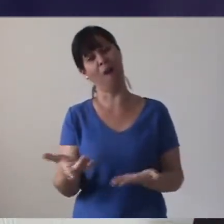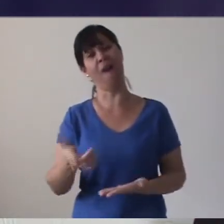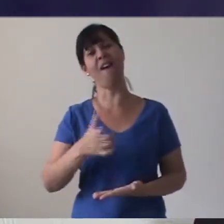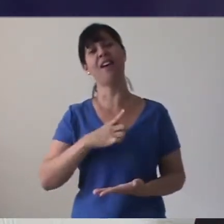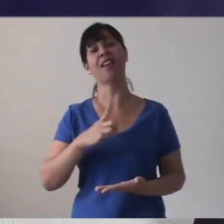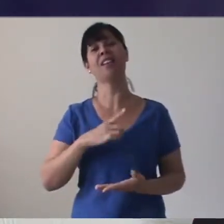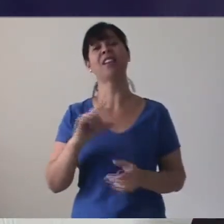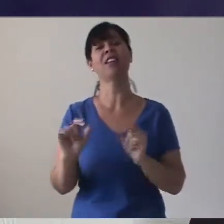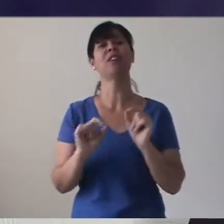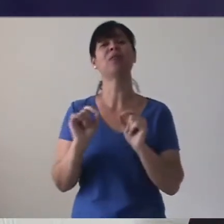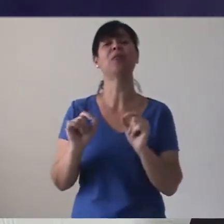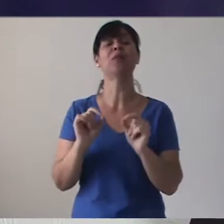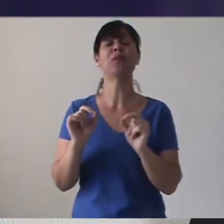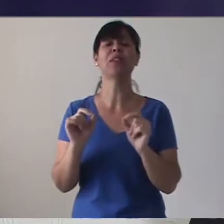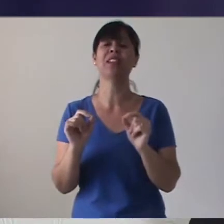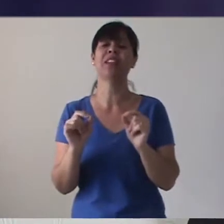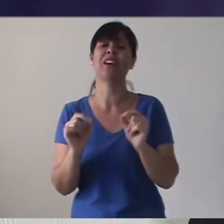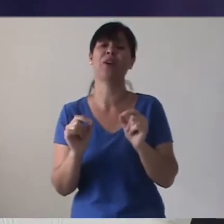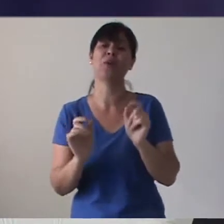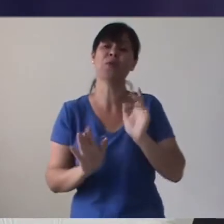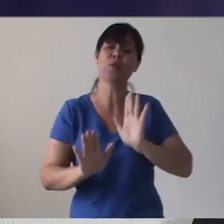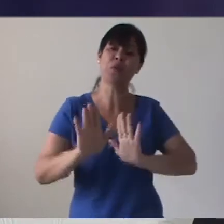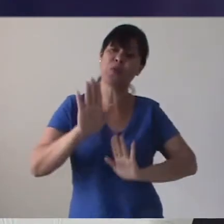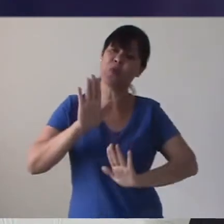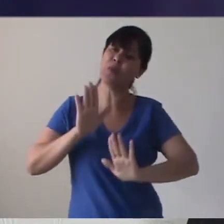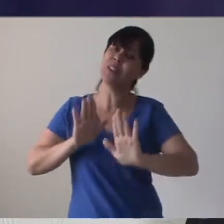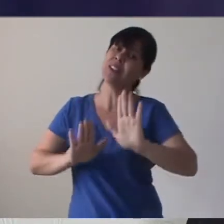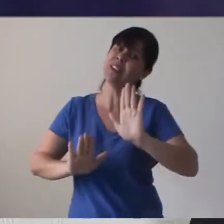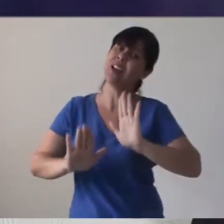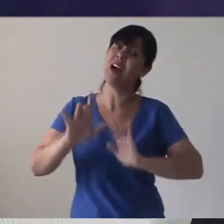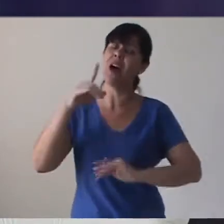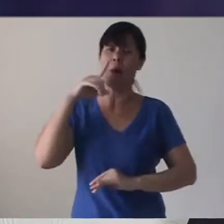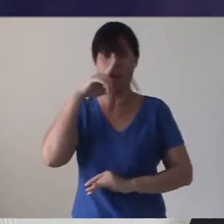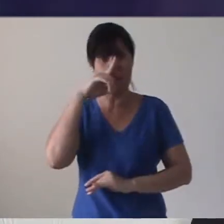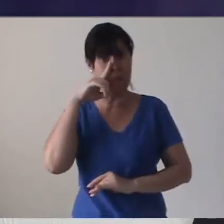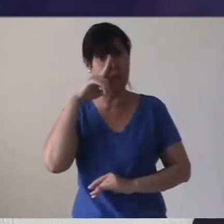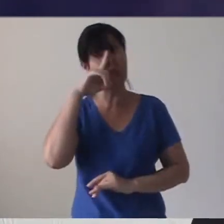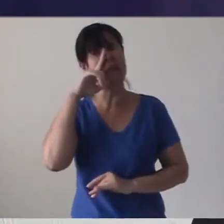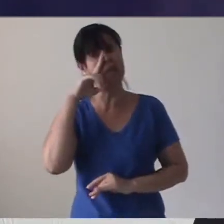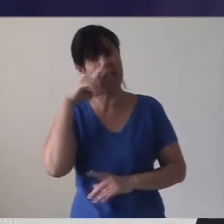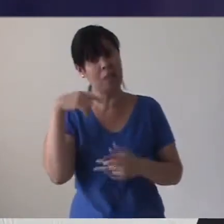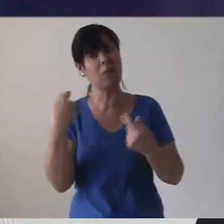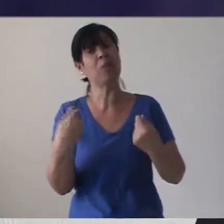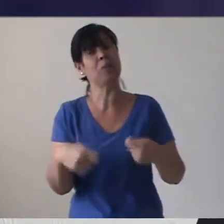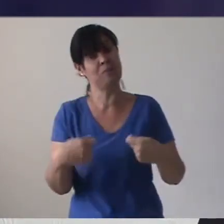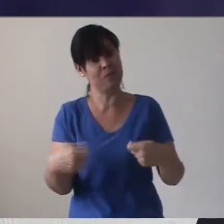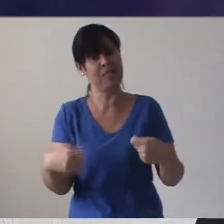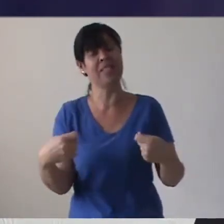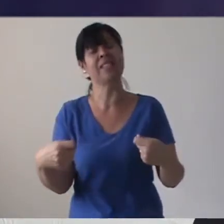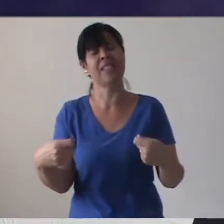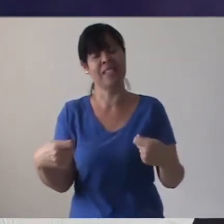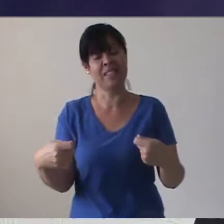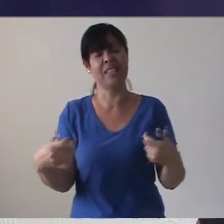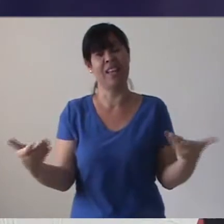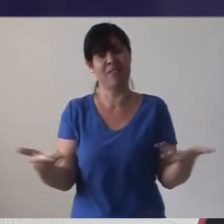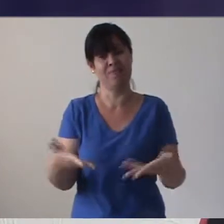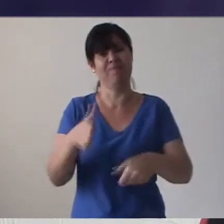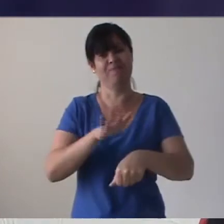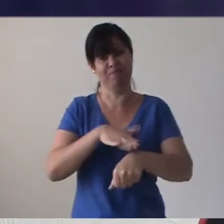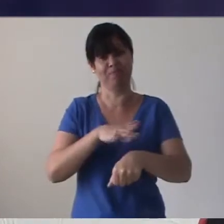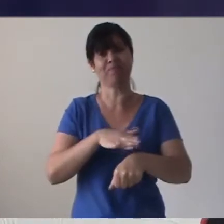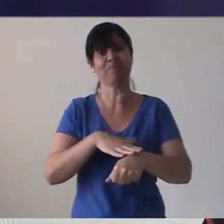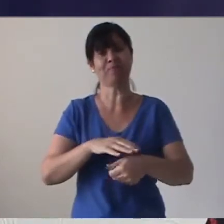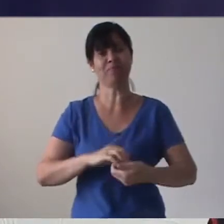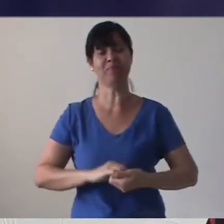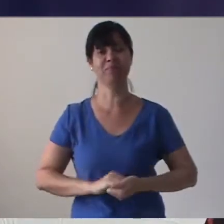alguns perigos, né? E alguns cuidados, né? Que são necessários nesse momento.